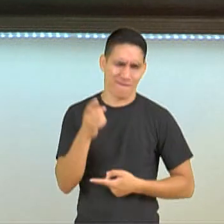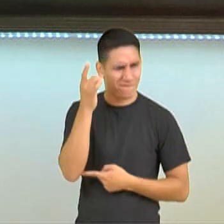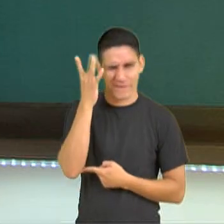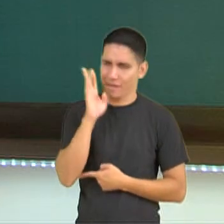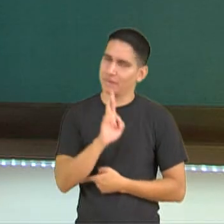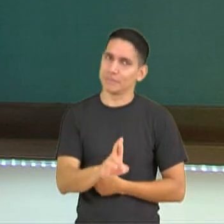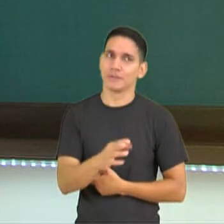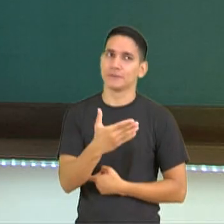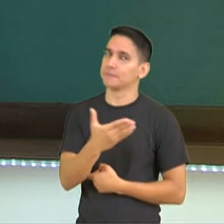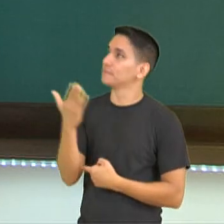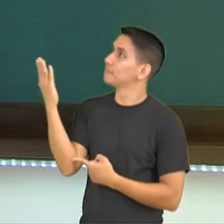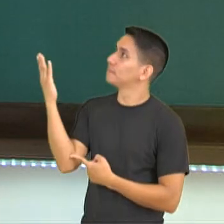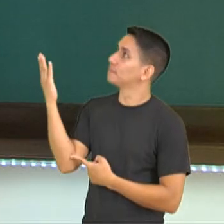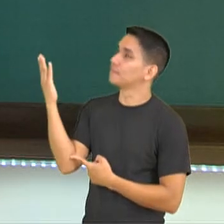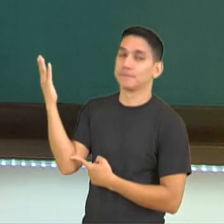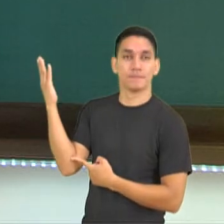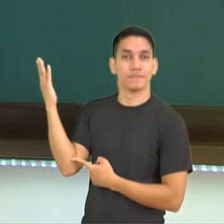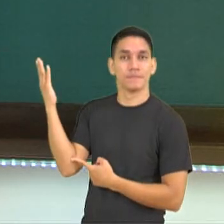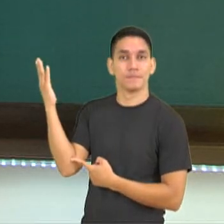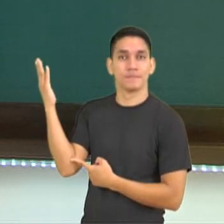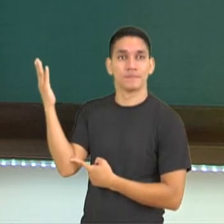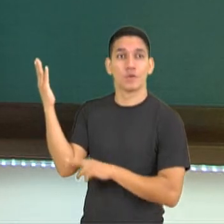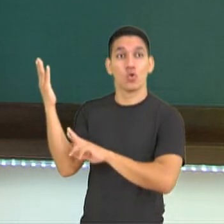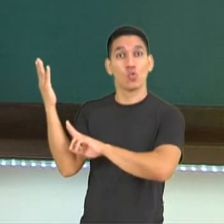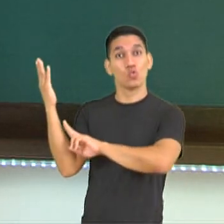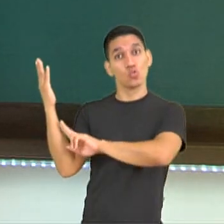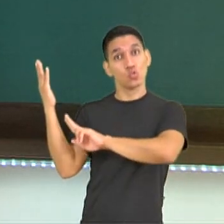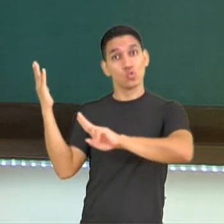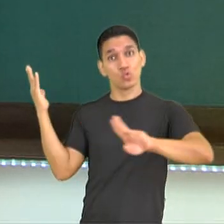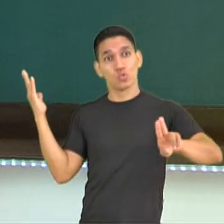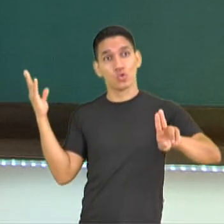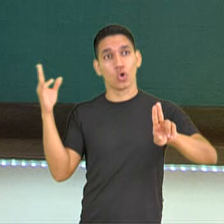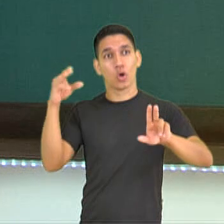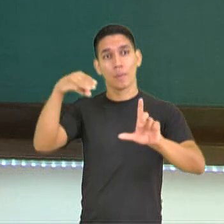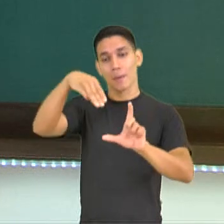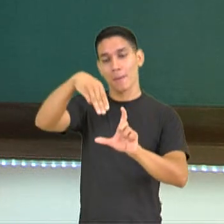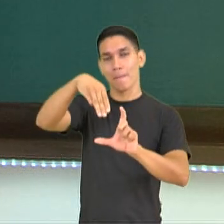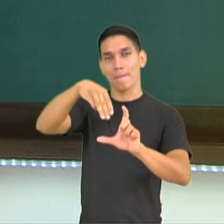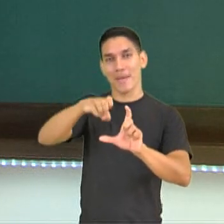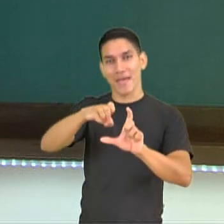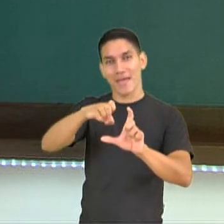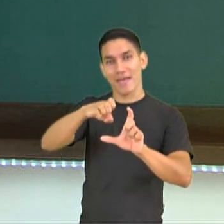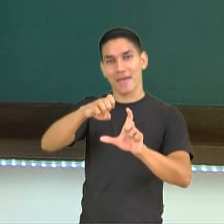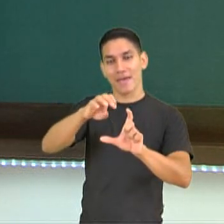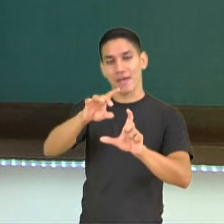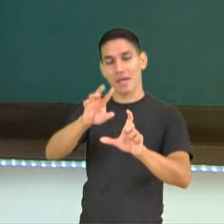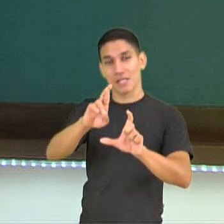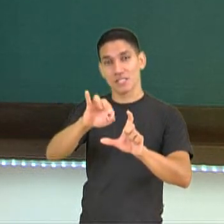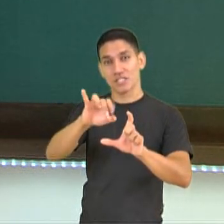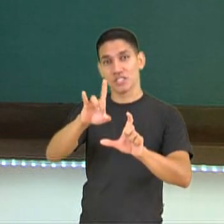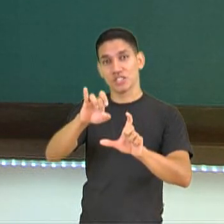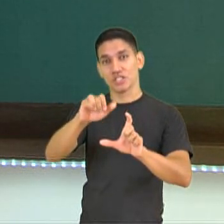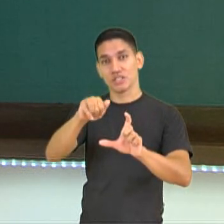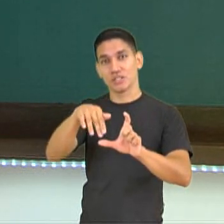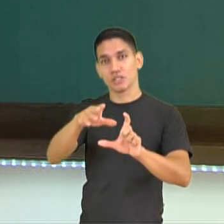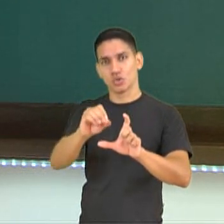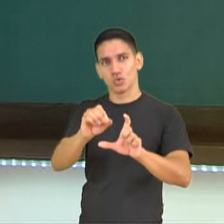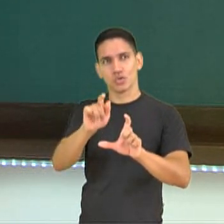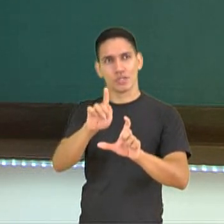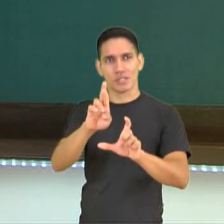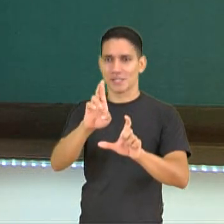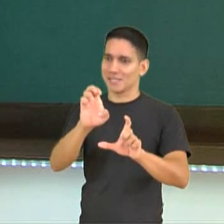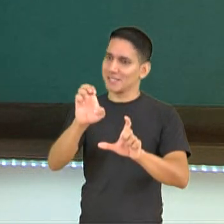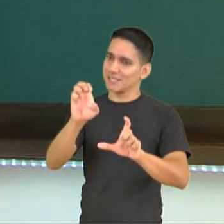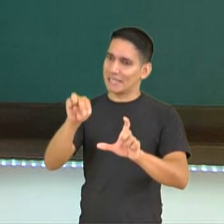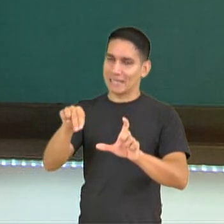né? Então, o que nós temos ali? O nome dessa linha, que é considerada marco zero, é o meridiano de Greenwich.